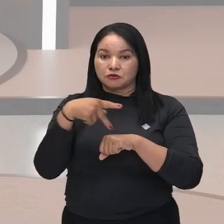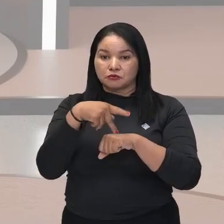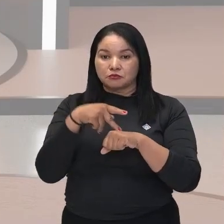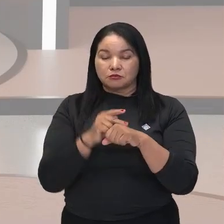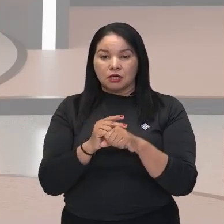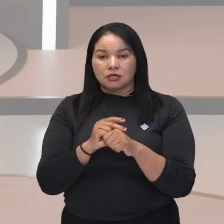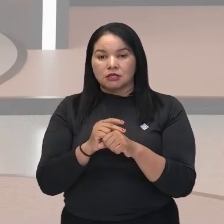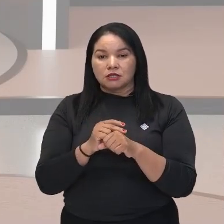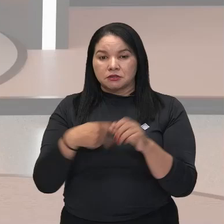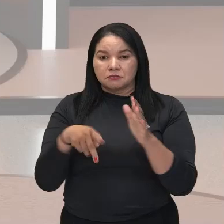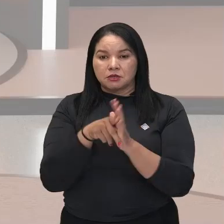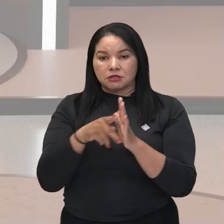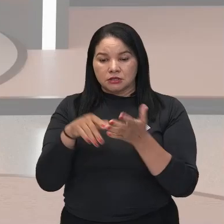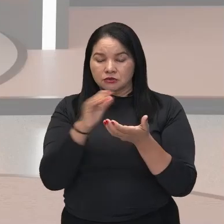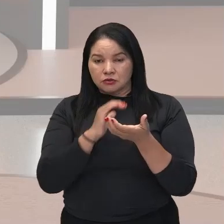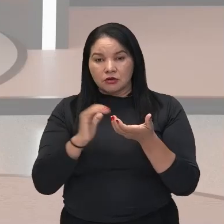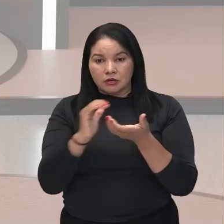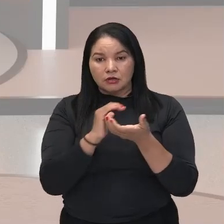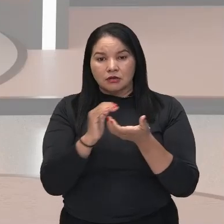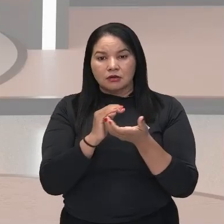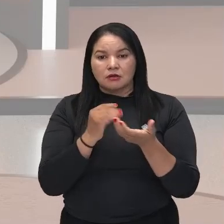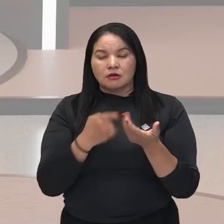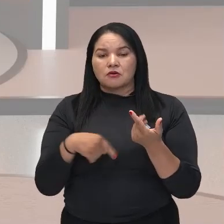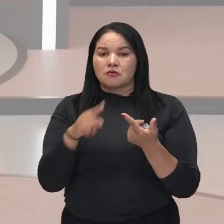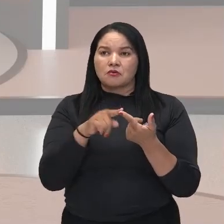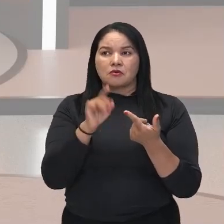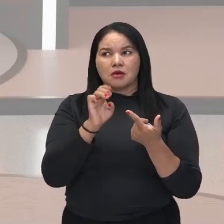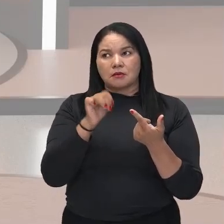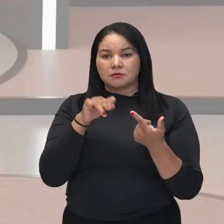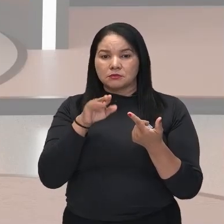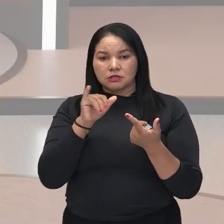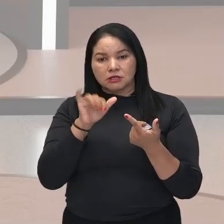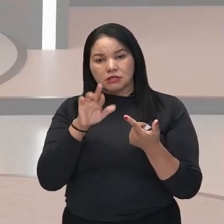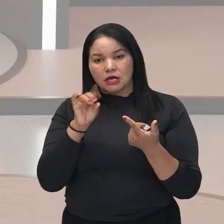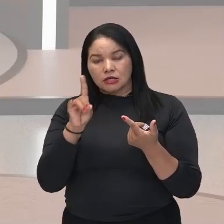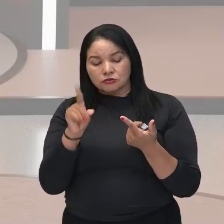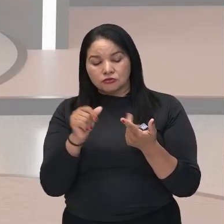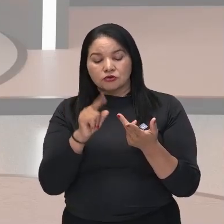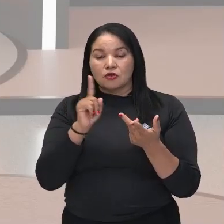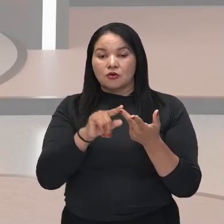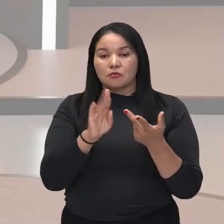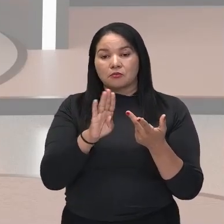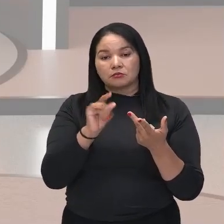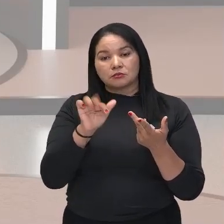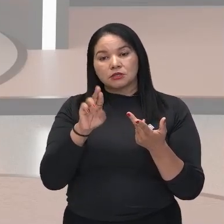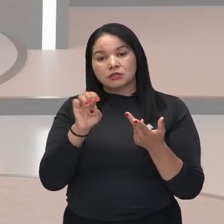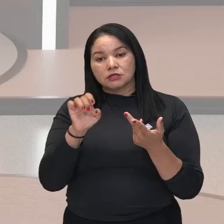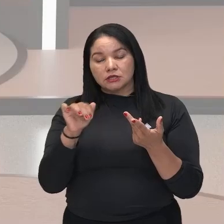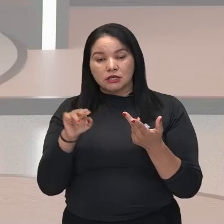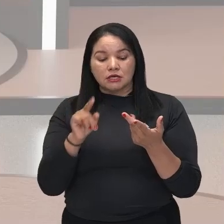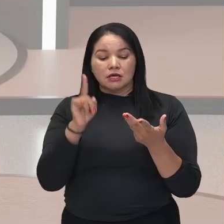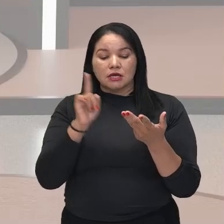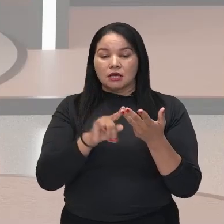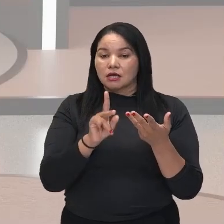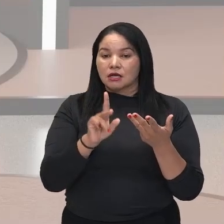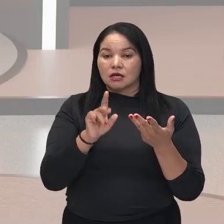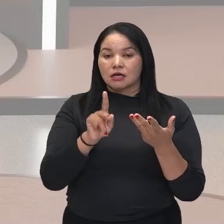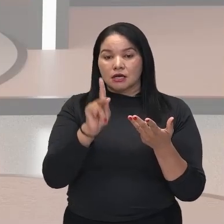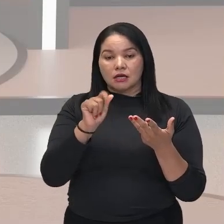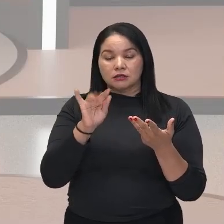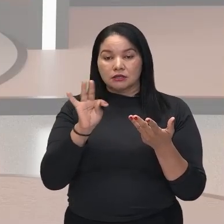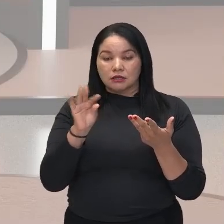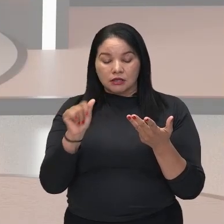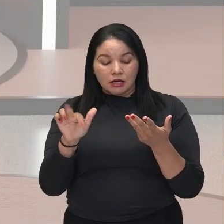Médio, como os Emirados Árabes Unidos, Bahrein, Catar, Arábia